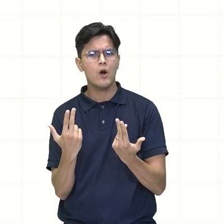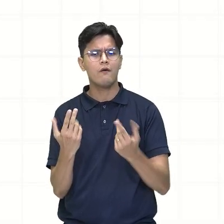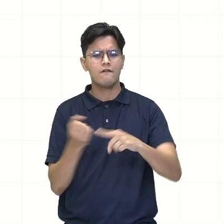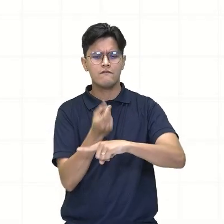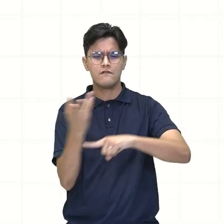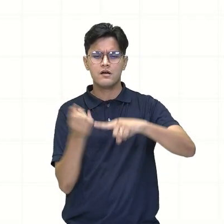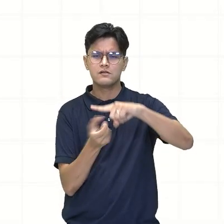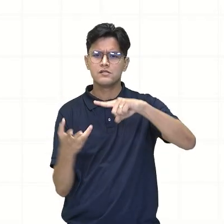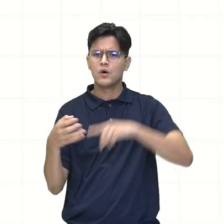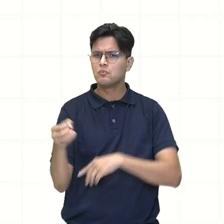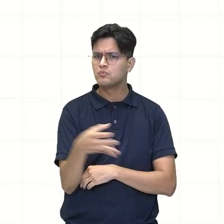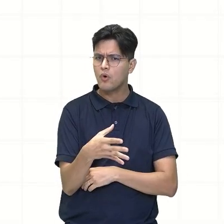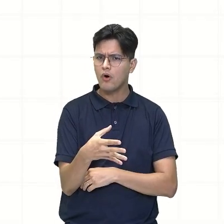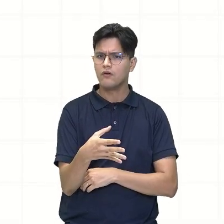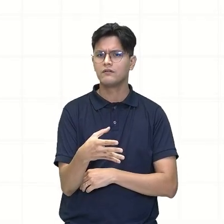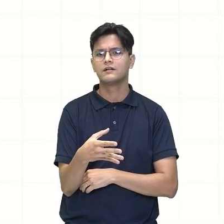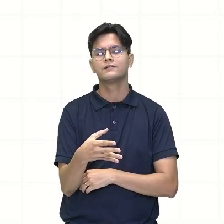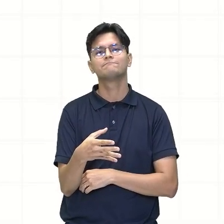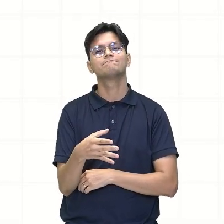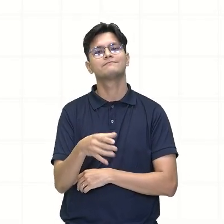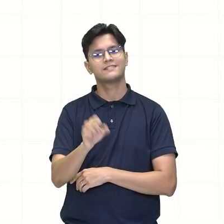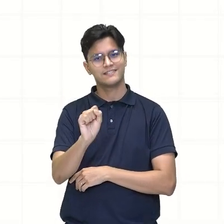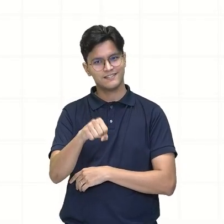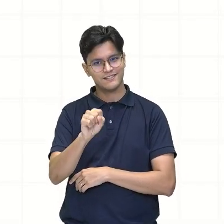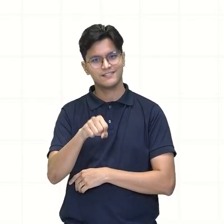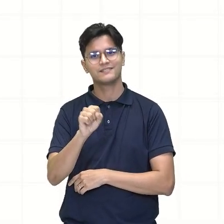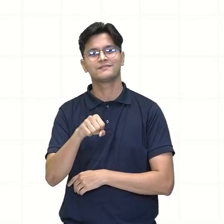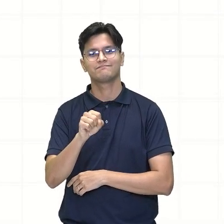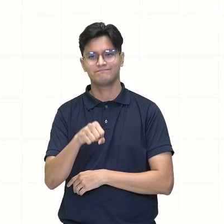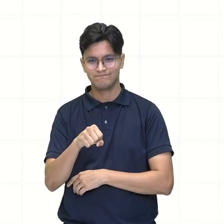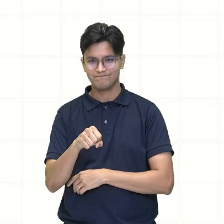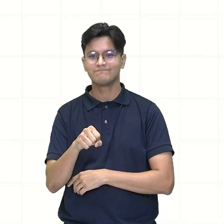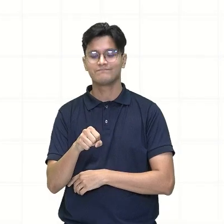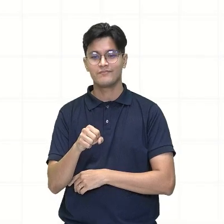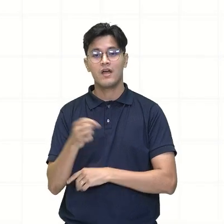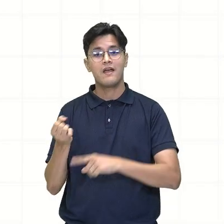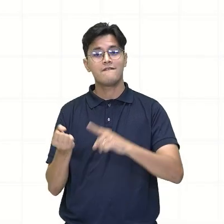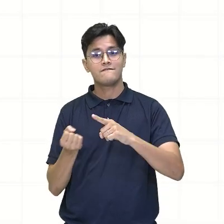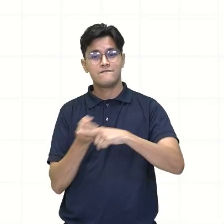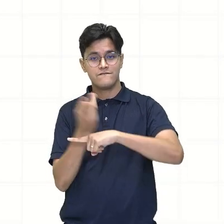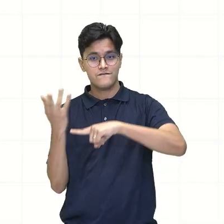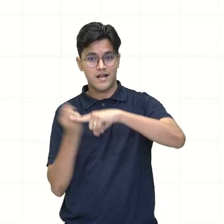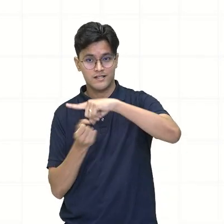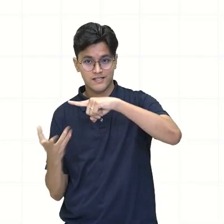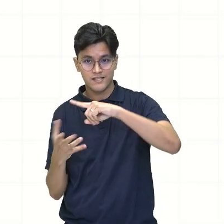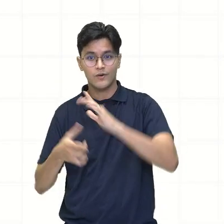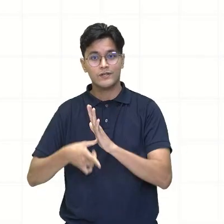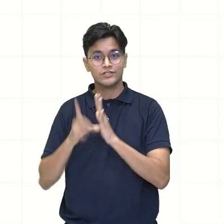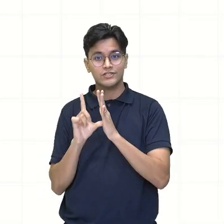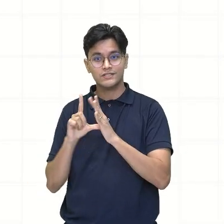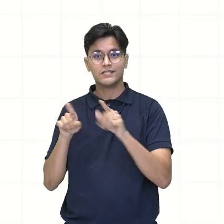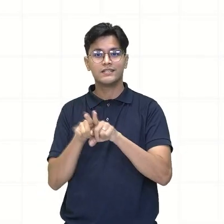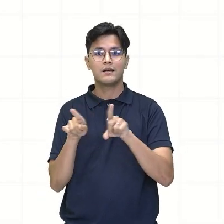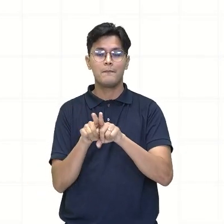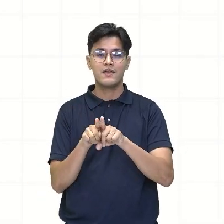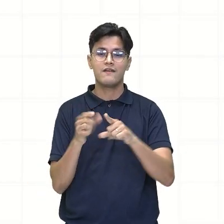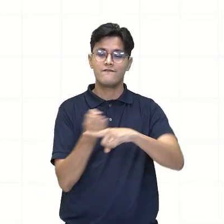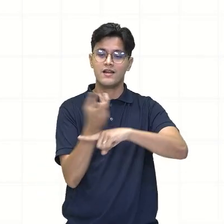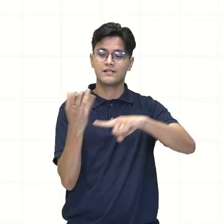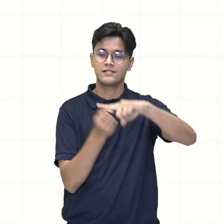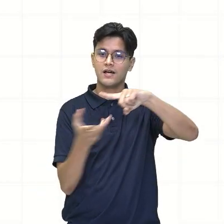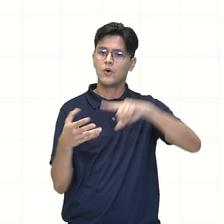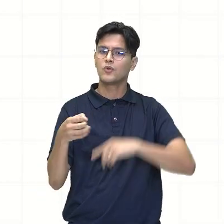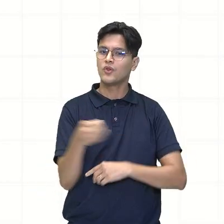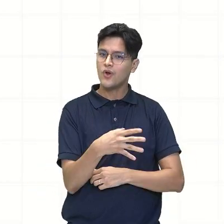Exatamente, né? Por coincidência, essas duas frações elas têm o mesmo numerador e o mesmo denominador. Por que que